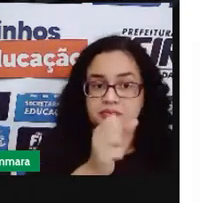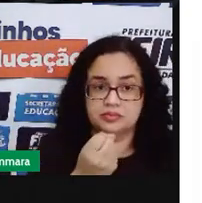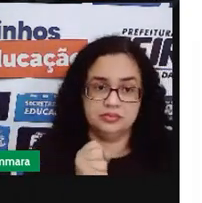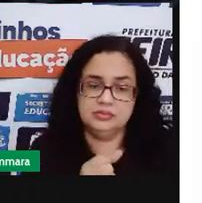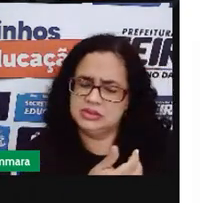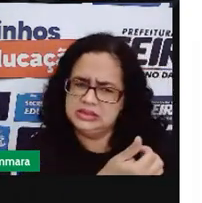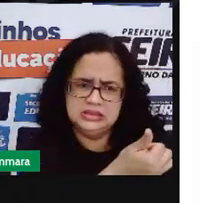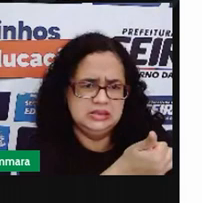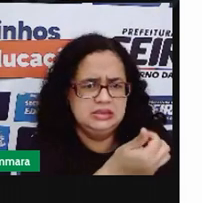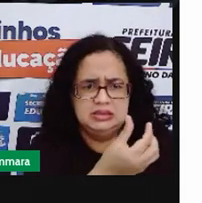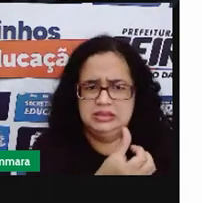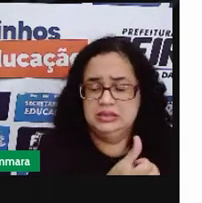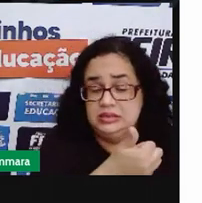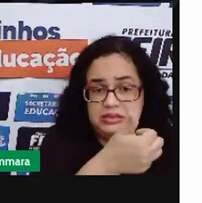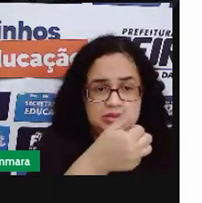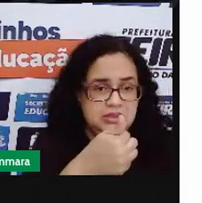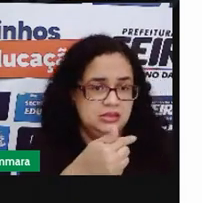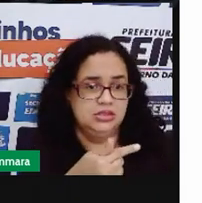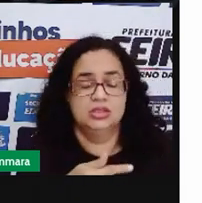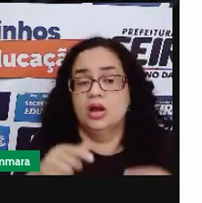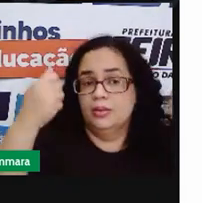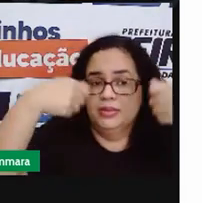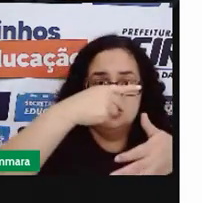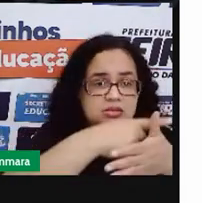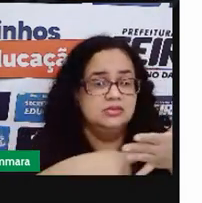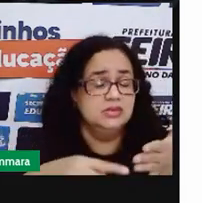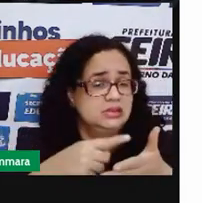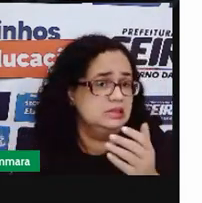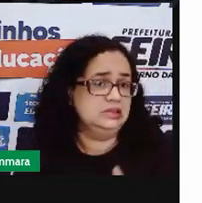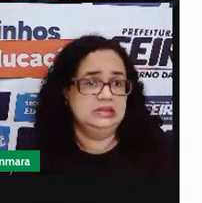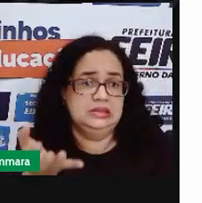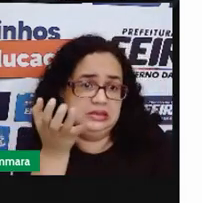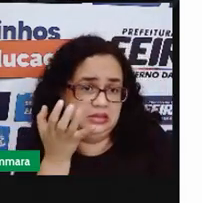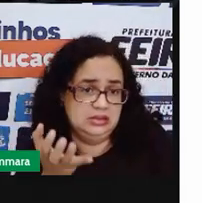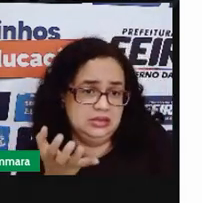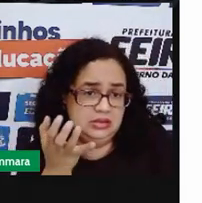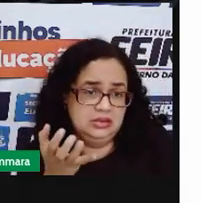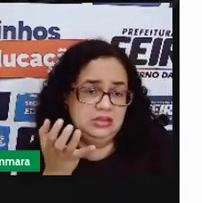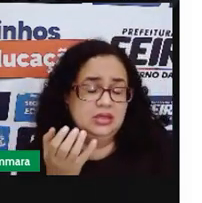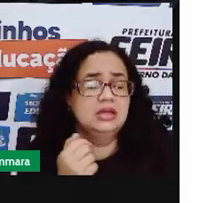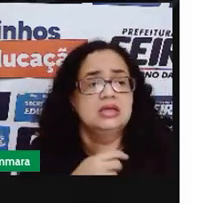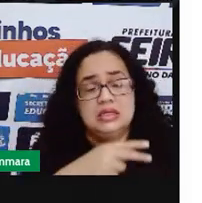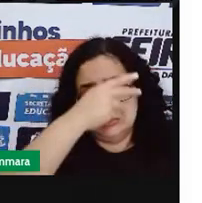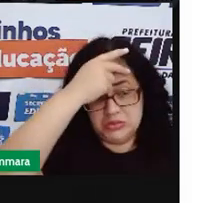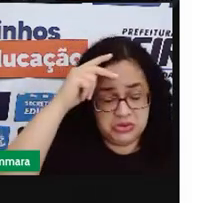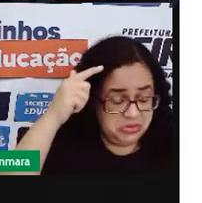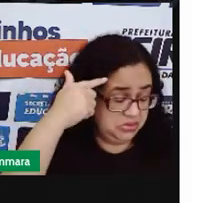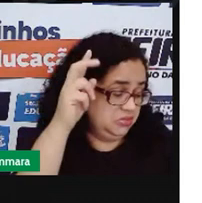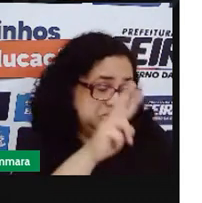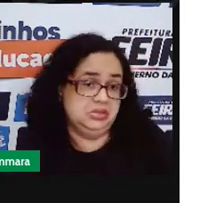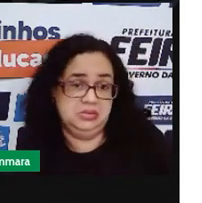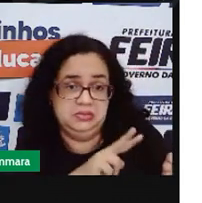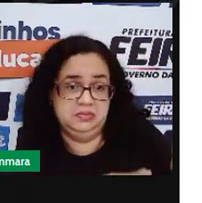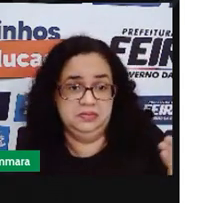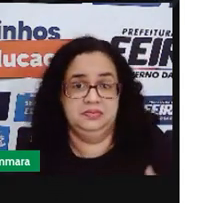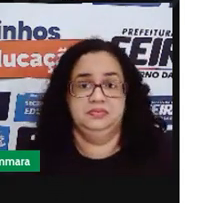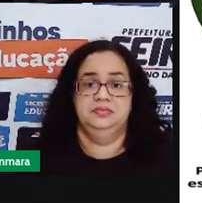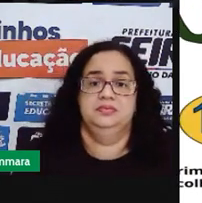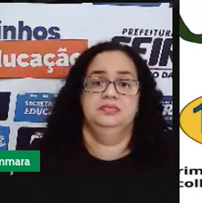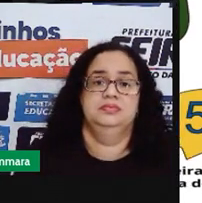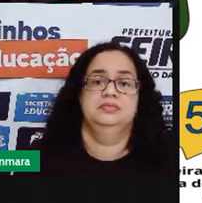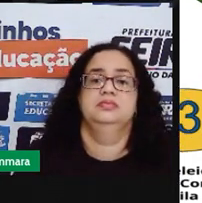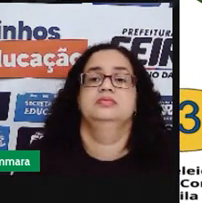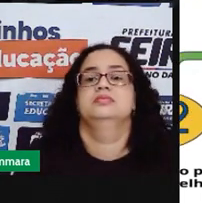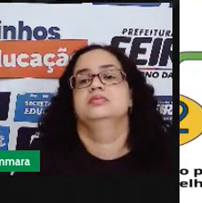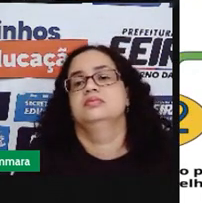17, não é necessário votar, vota se quiser, assim como os analfabetos e os maiores de 70 anos.